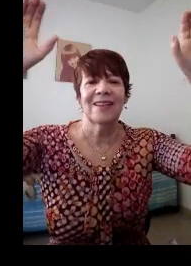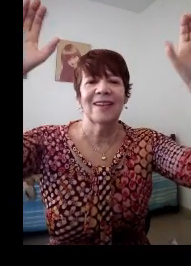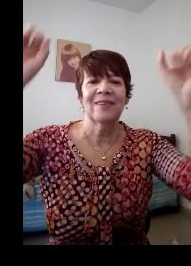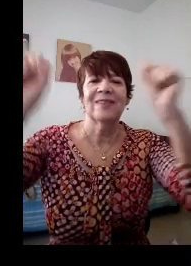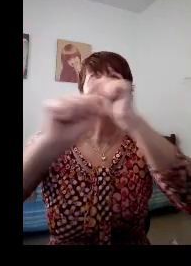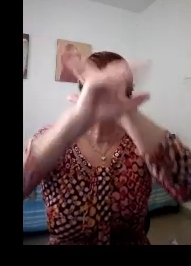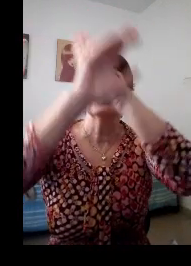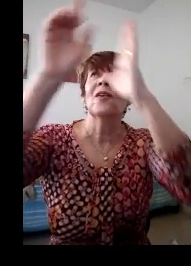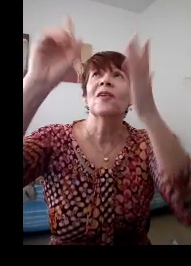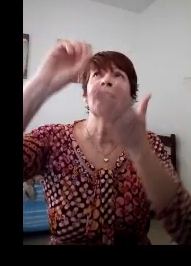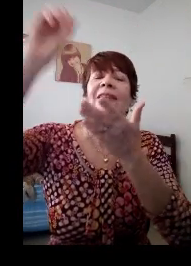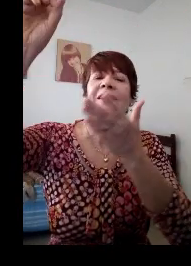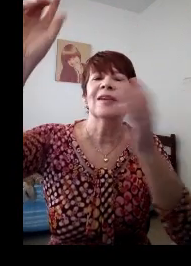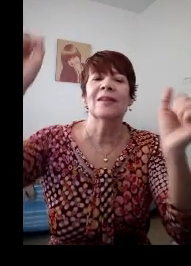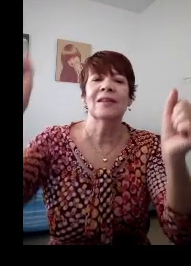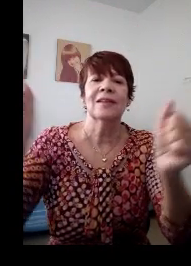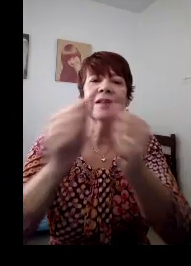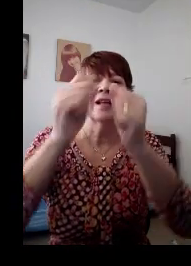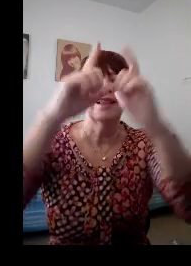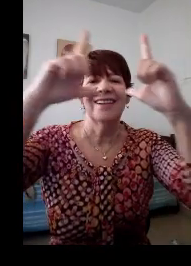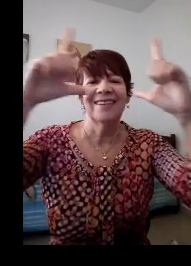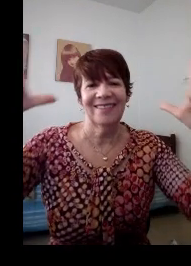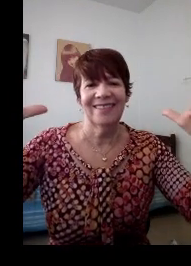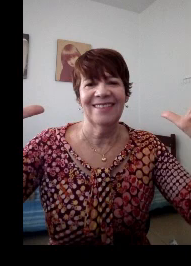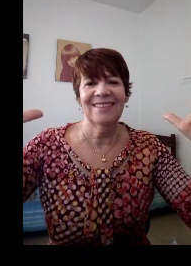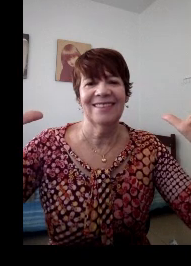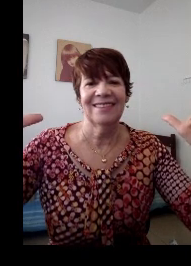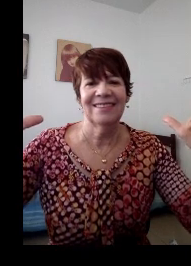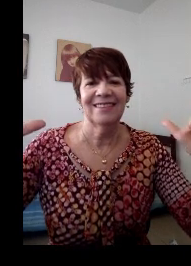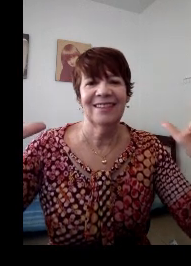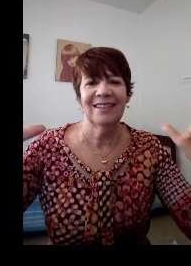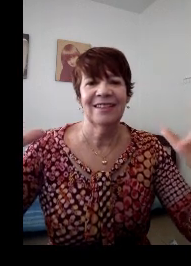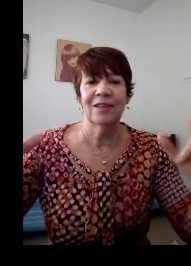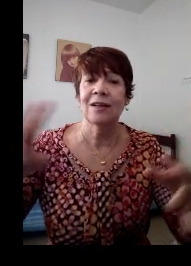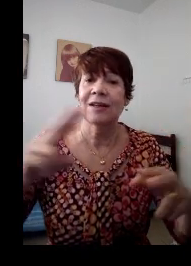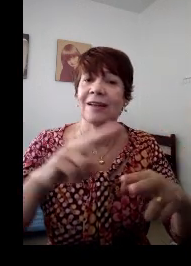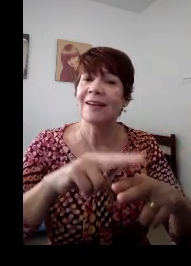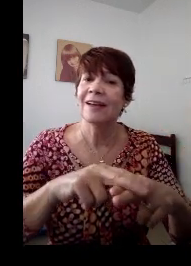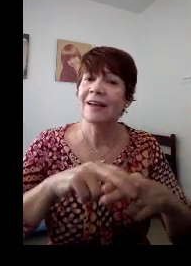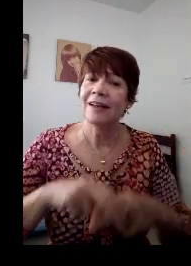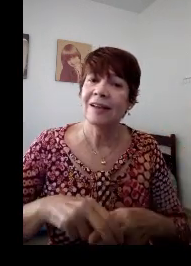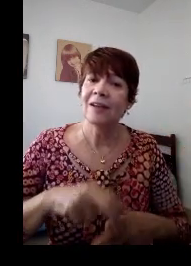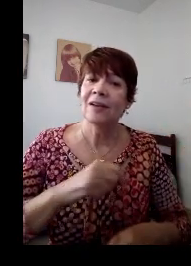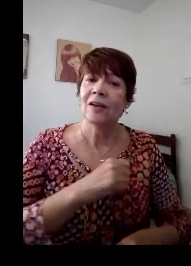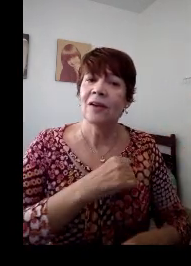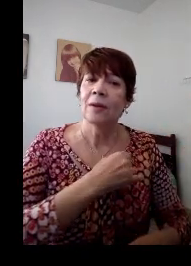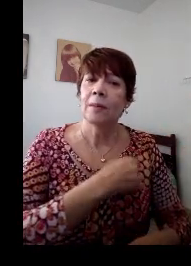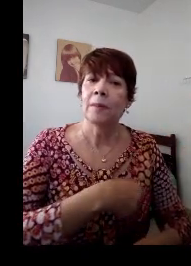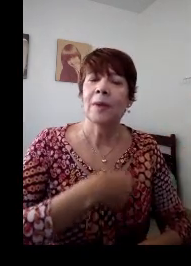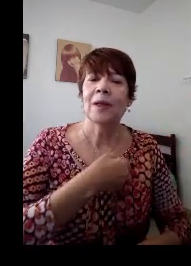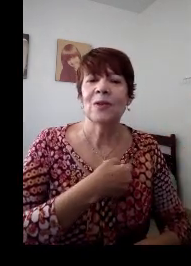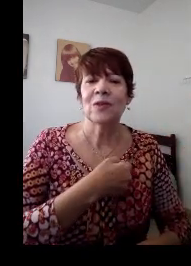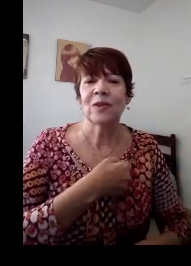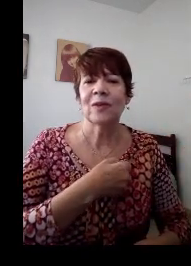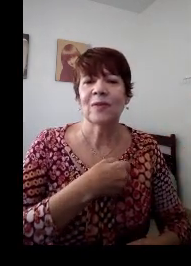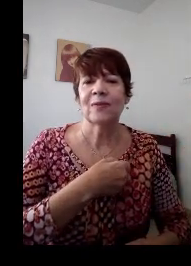para sempre. Glória a Deus, aleluia, né? Aleluia. É por isso, 1 João